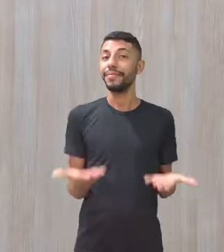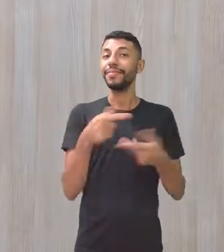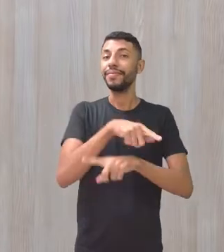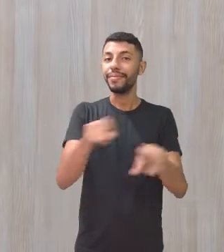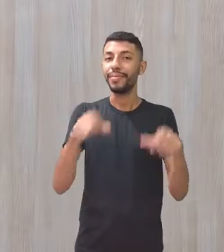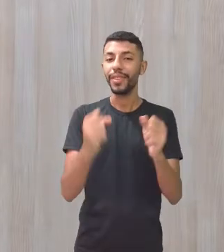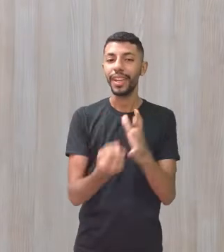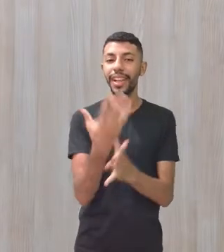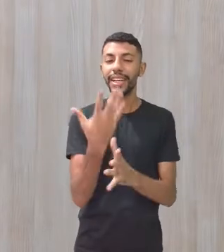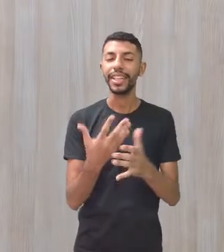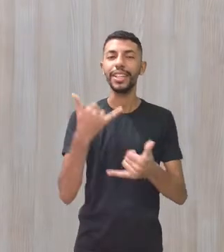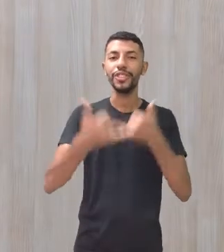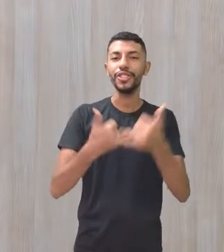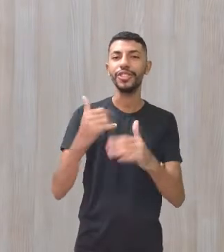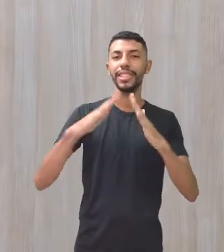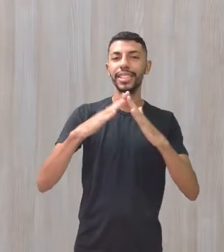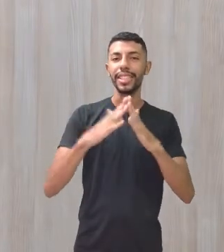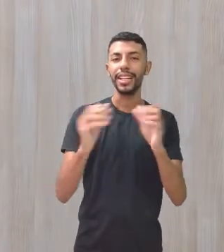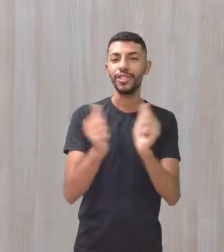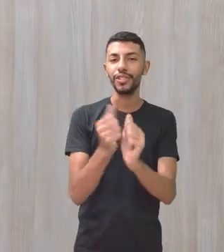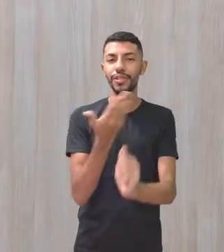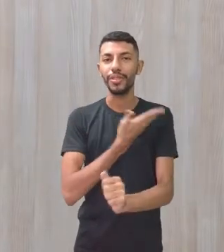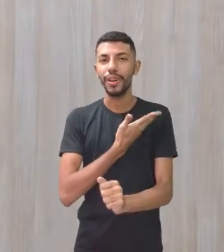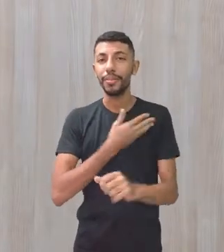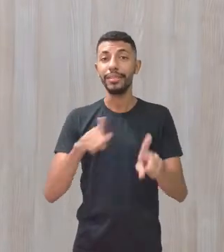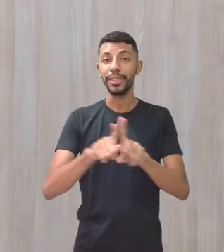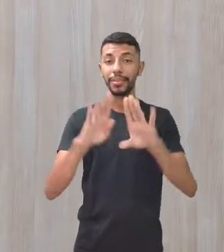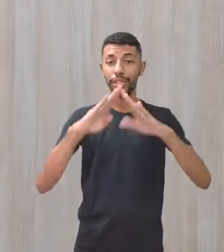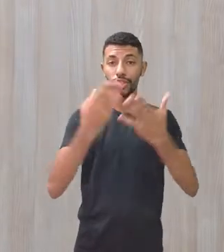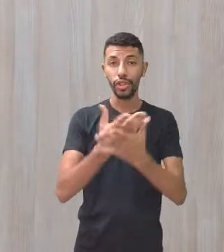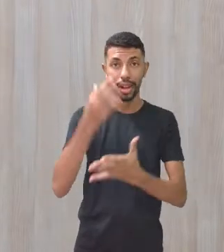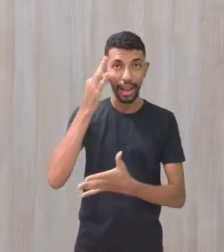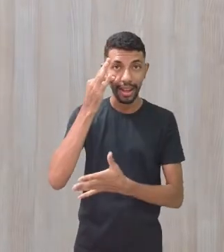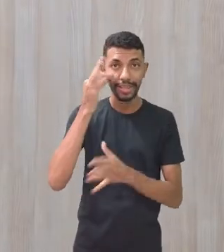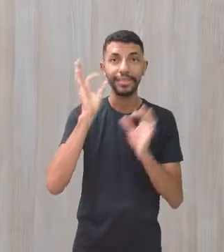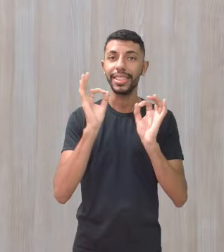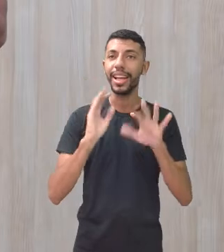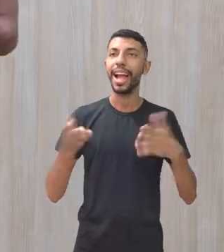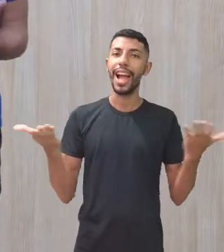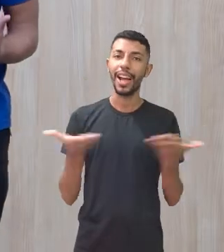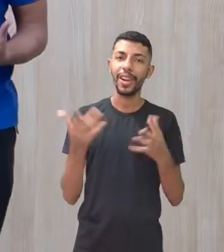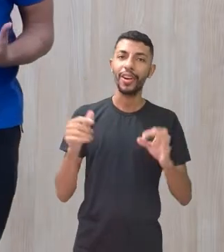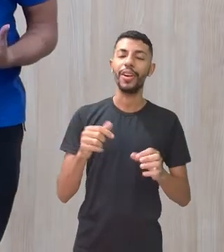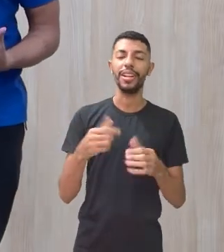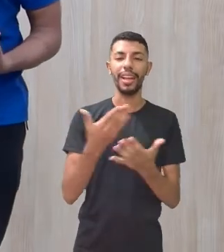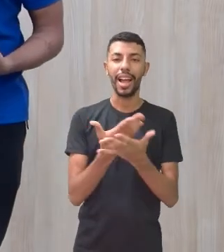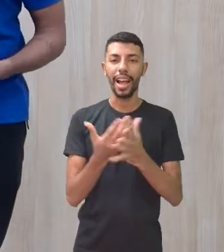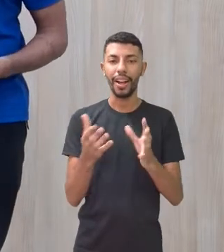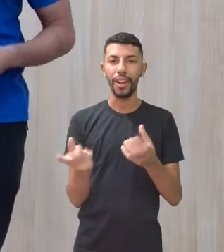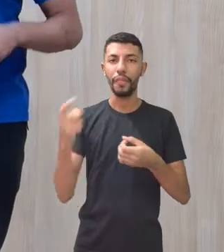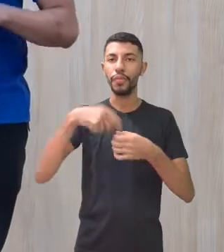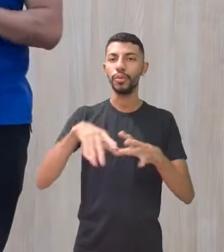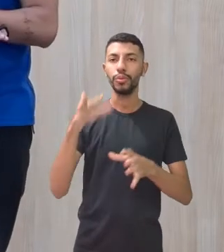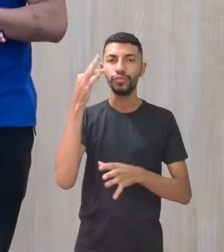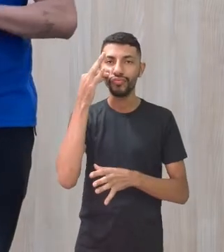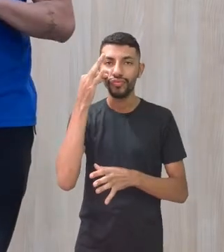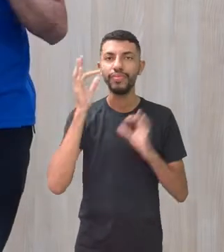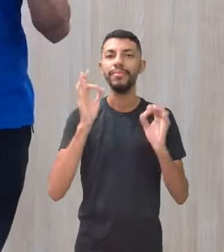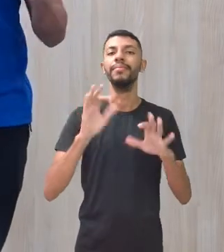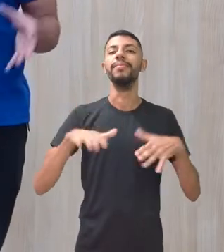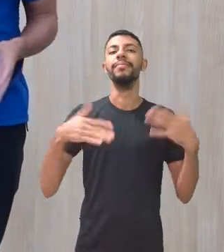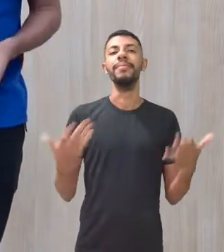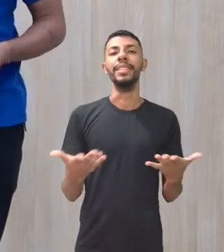em casa, como a professora falou, com os coleguinhas, na escola presencial, agora que as aulas presenciais retornaram, né? Então vai ficar